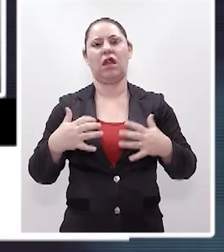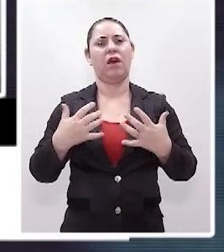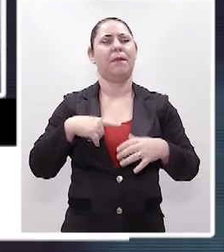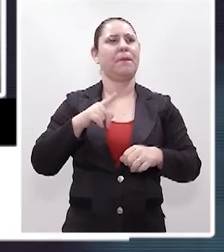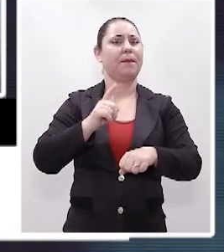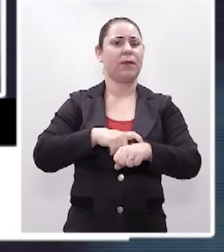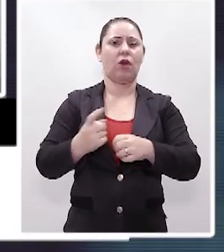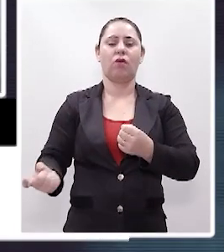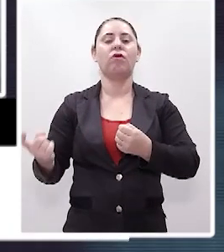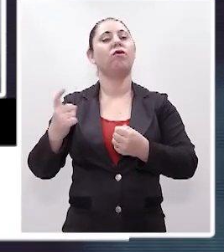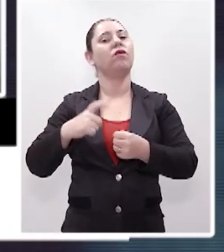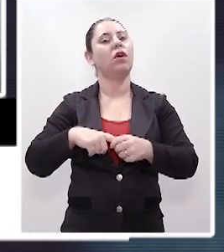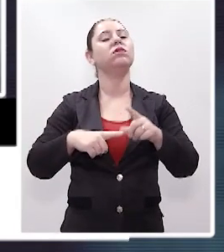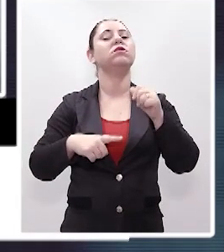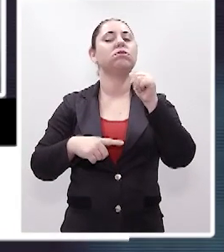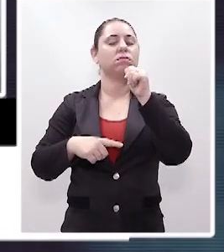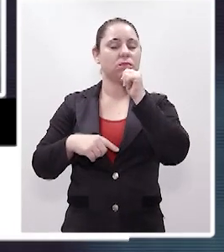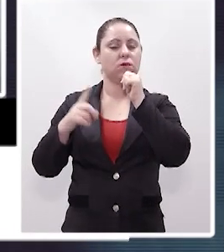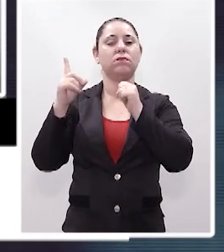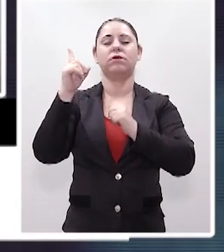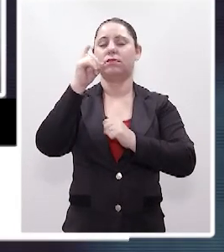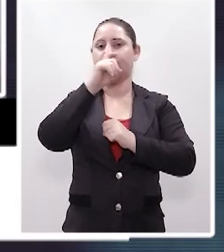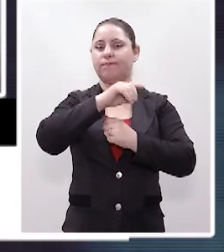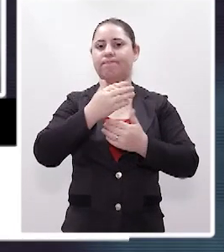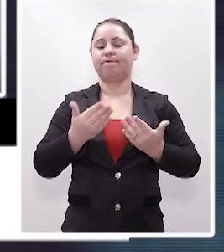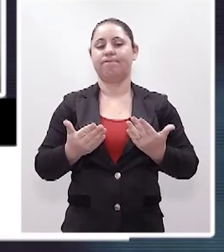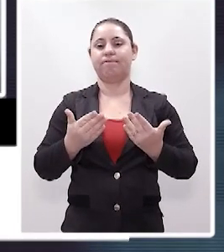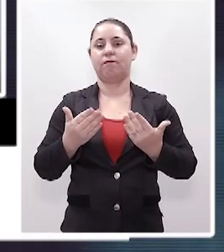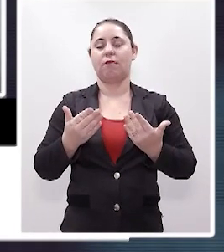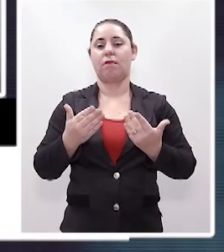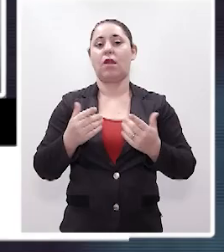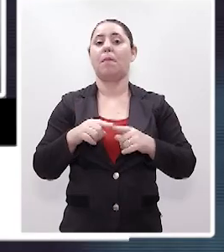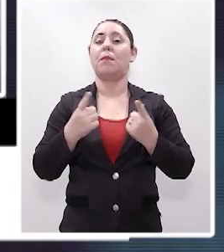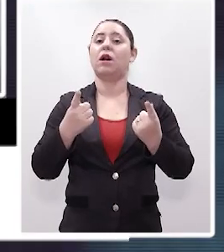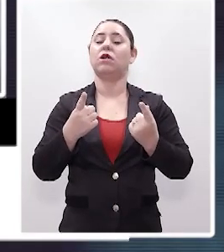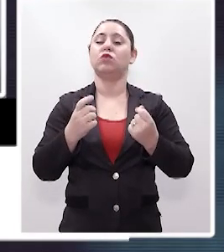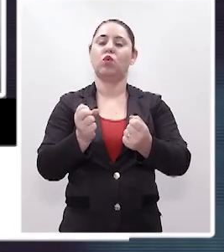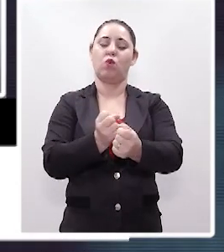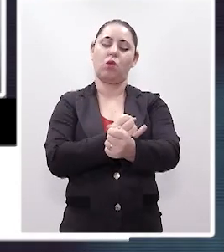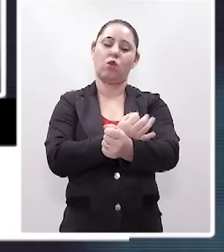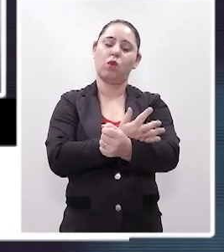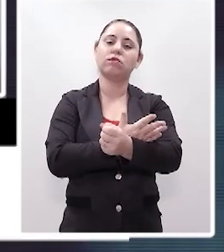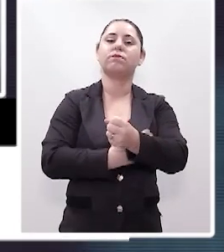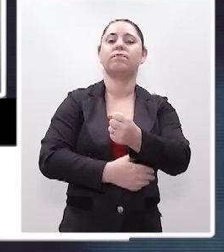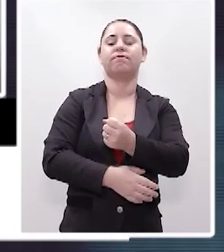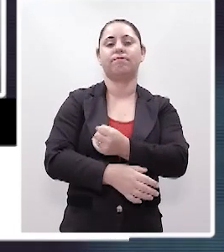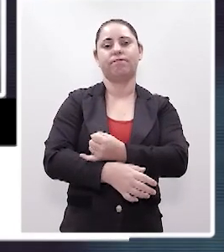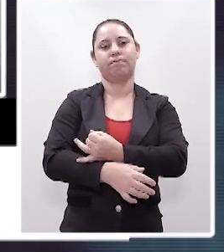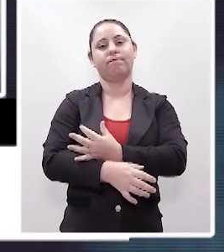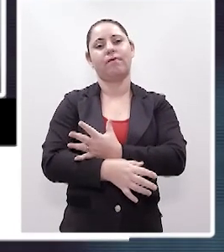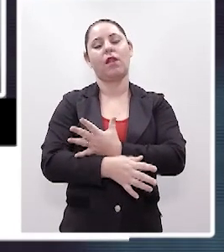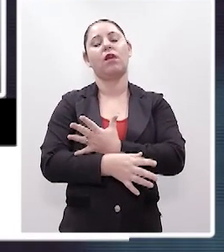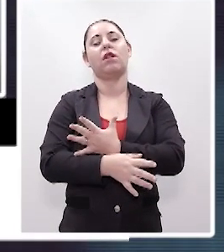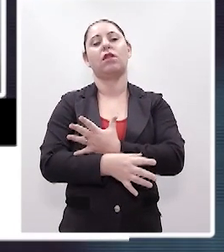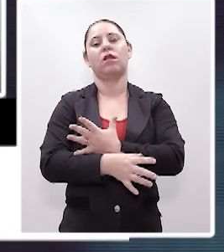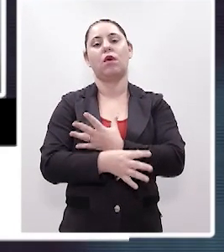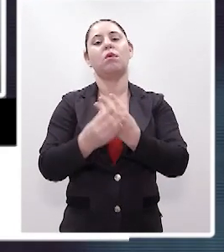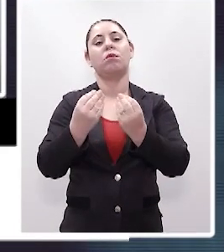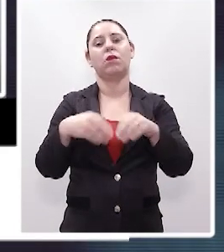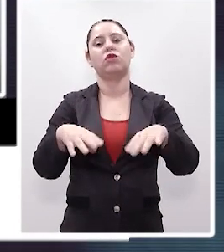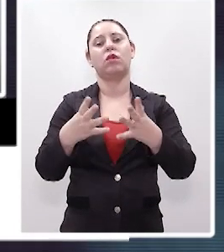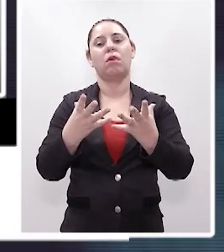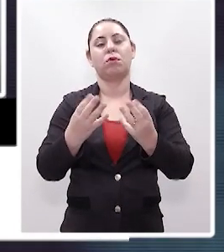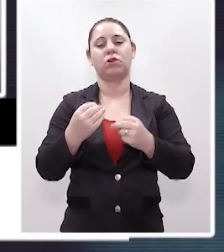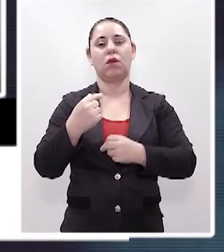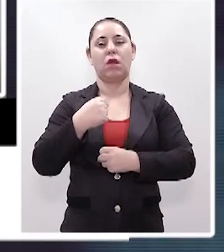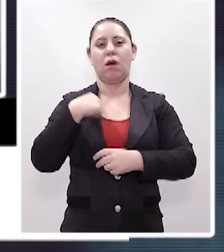Está sendo uma retomada ainda difícil, mas a questão emocional abalou bastante.